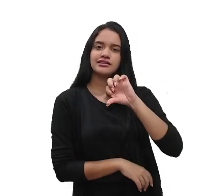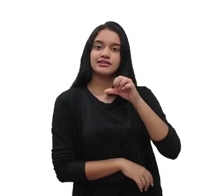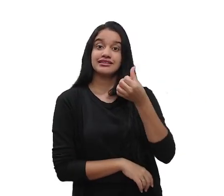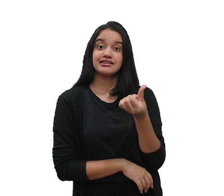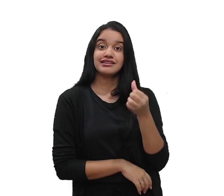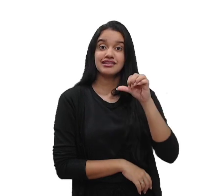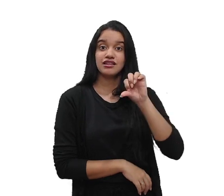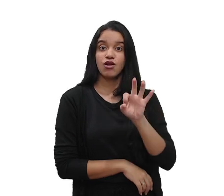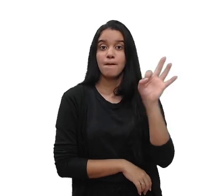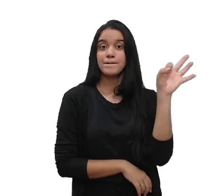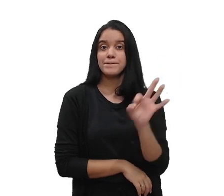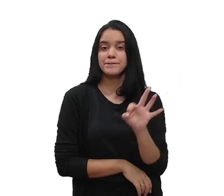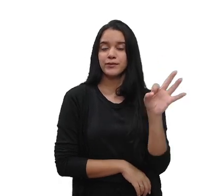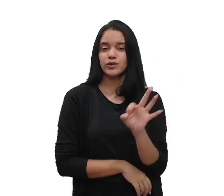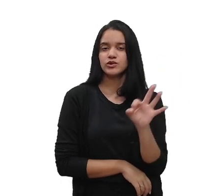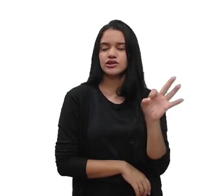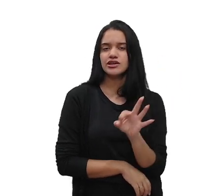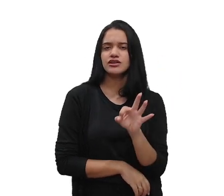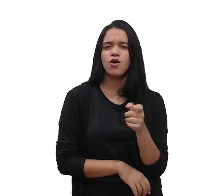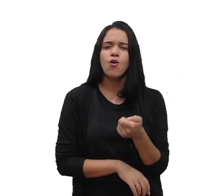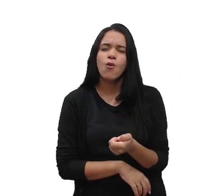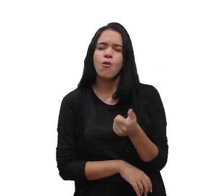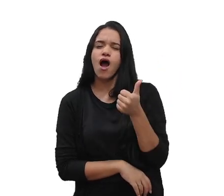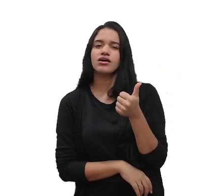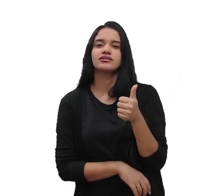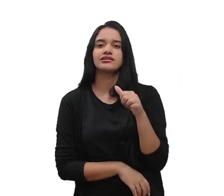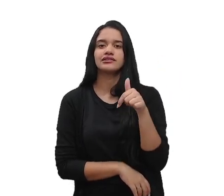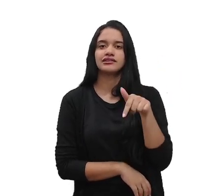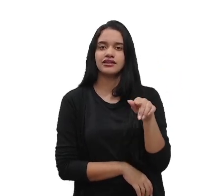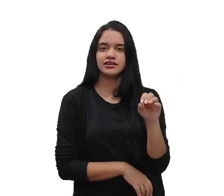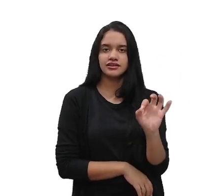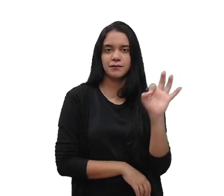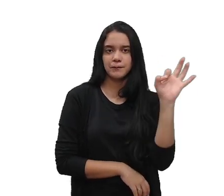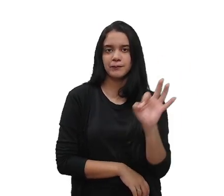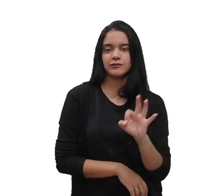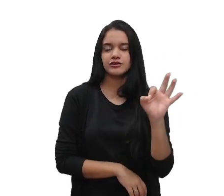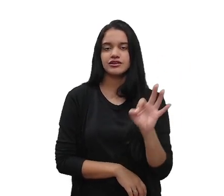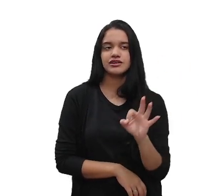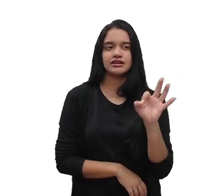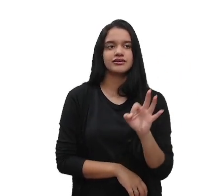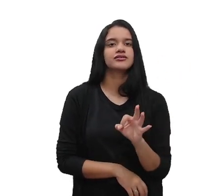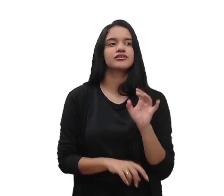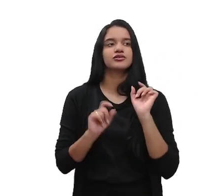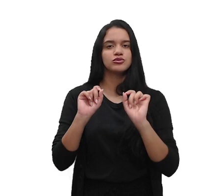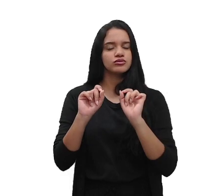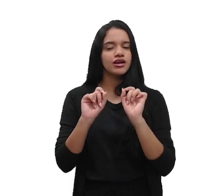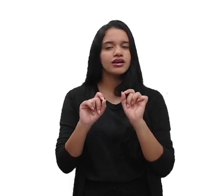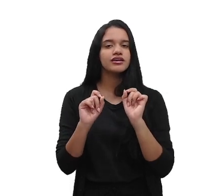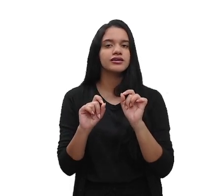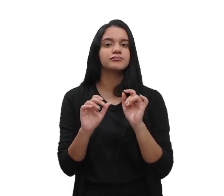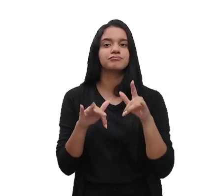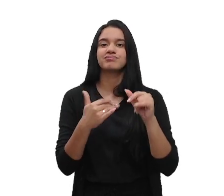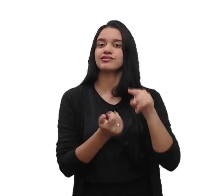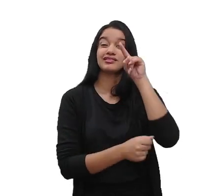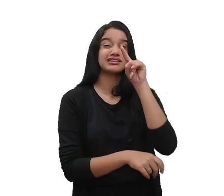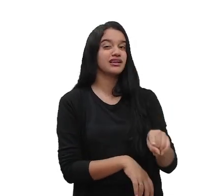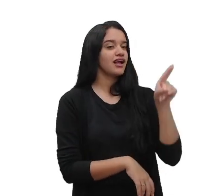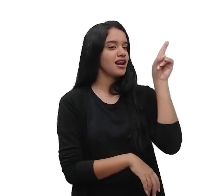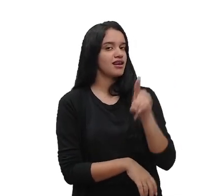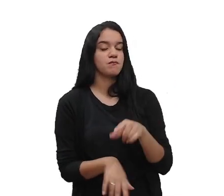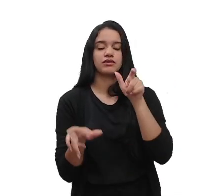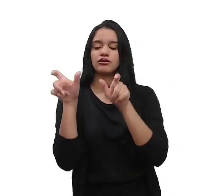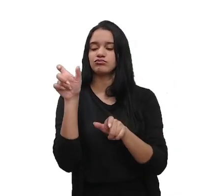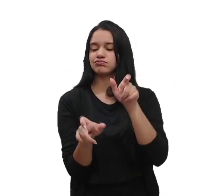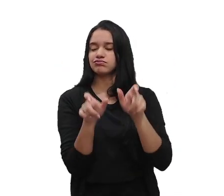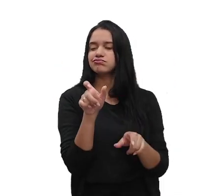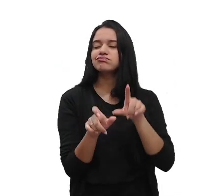69%, quase 70% dos recrutadores e das recrutadoras eliminam candidatos, pessoas